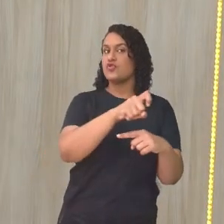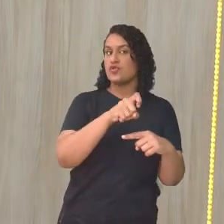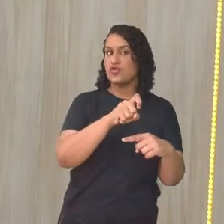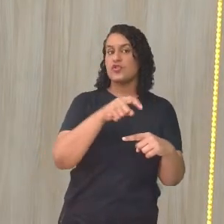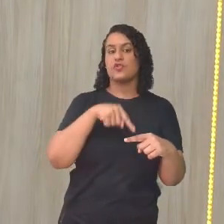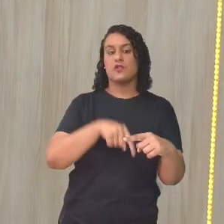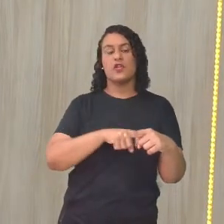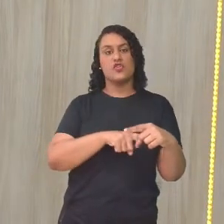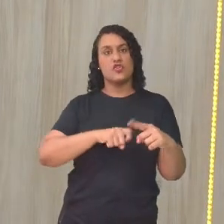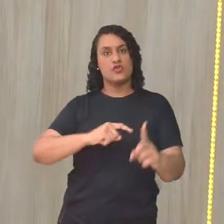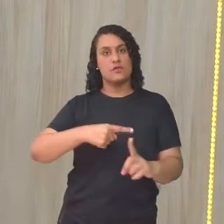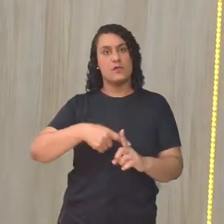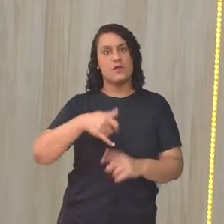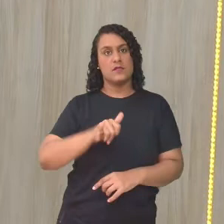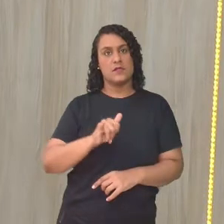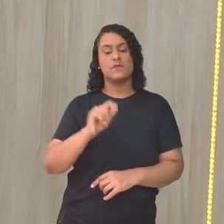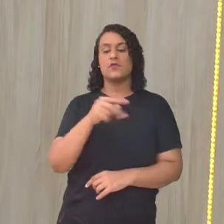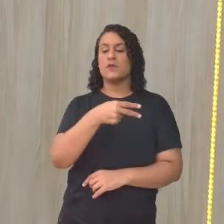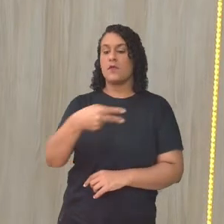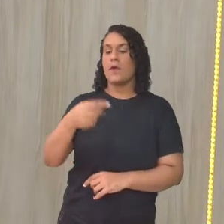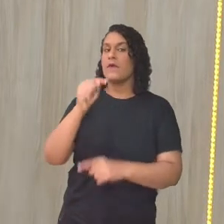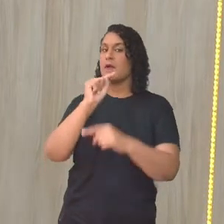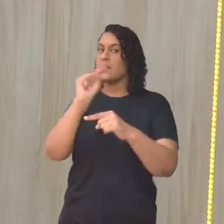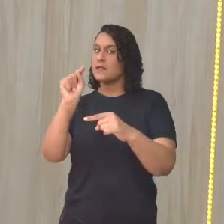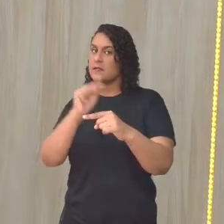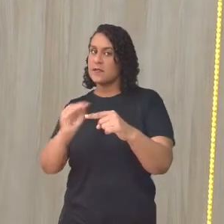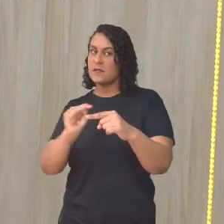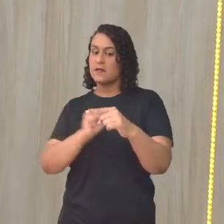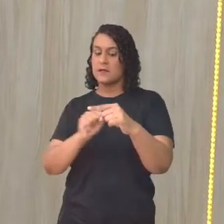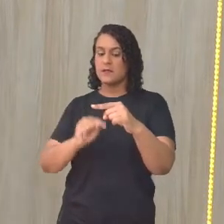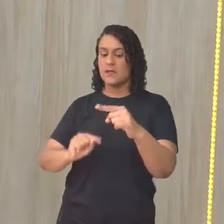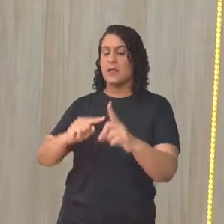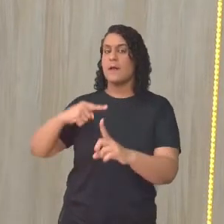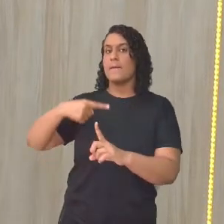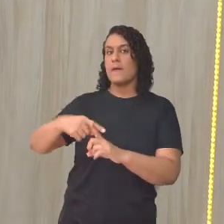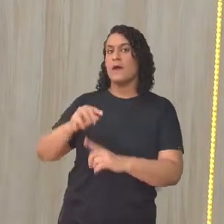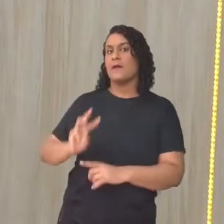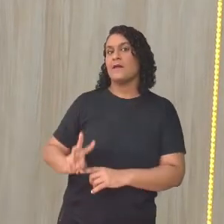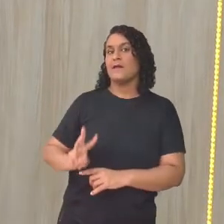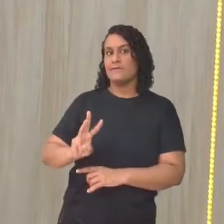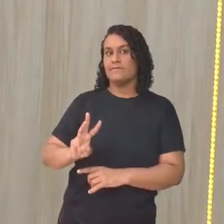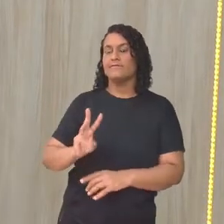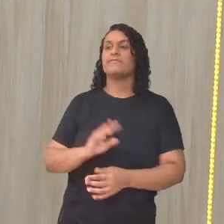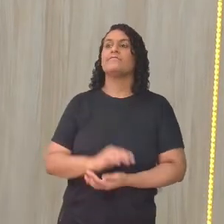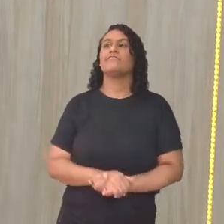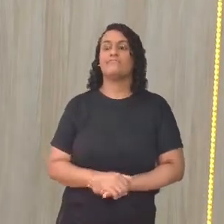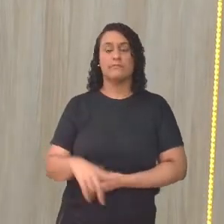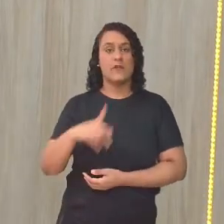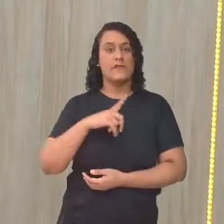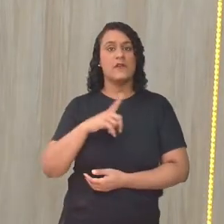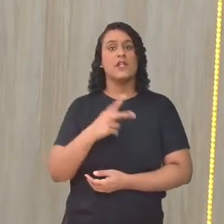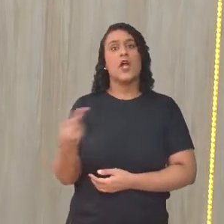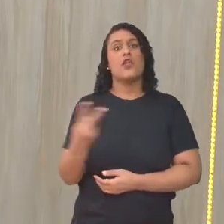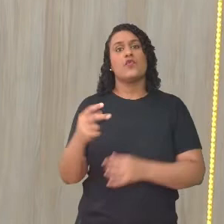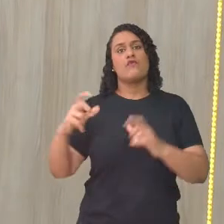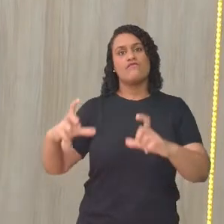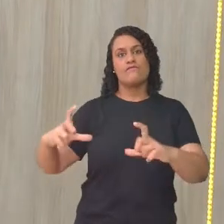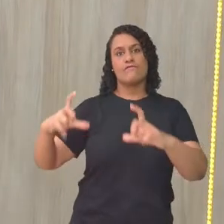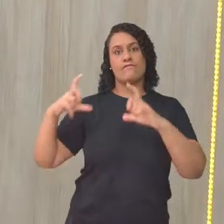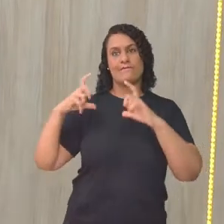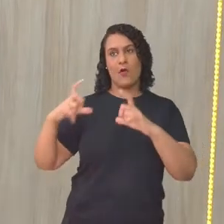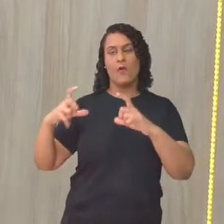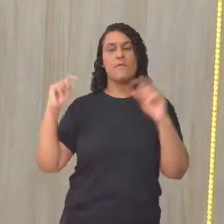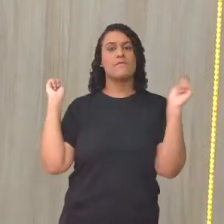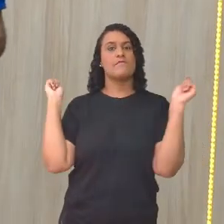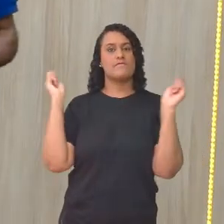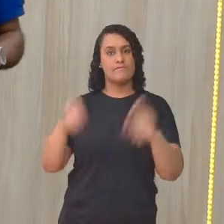mais Y, assim como Z está para Z mais W aqui, ó. A gente vai ter essas duas formações aí para